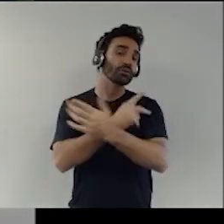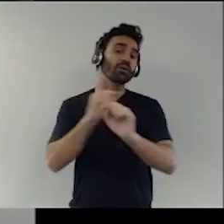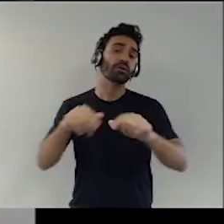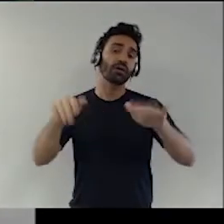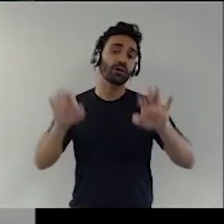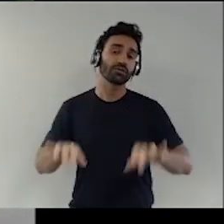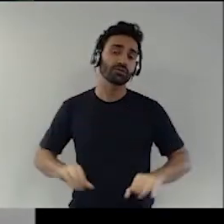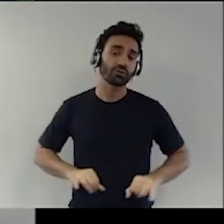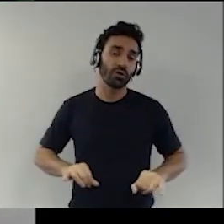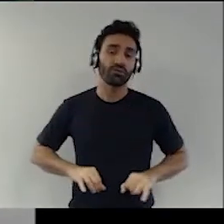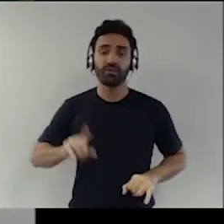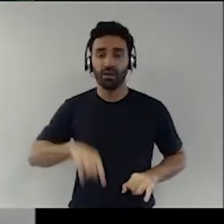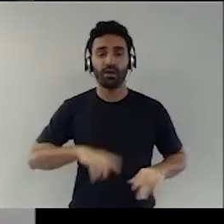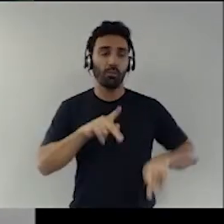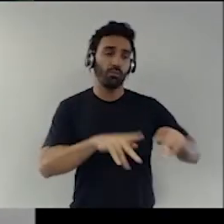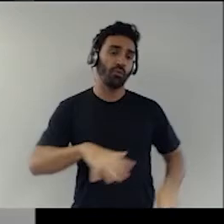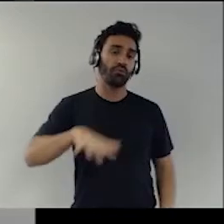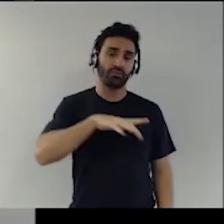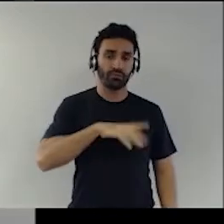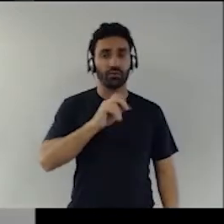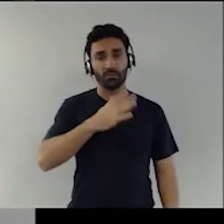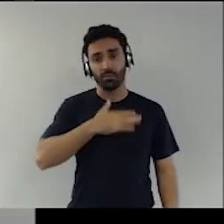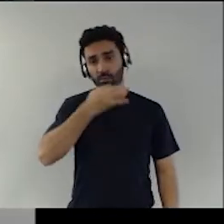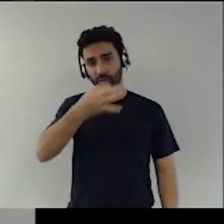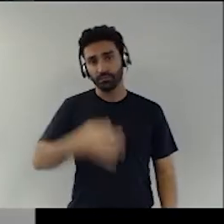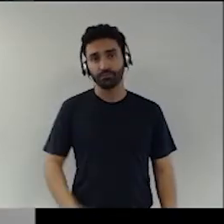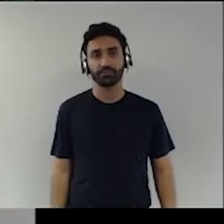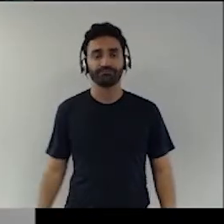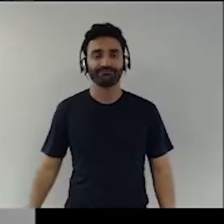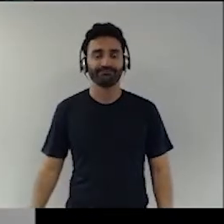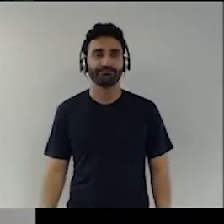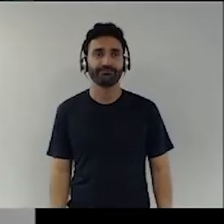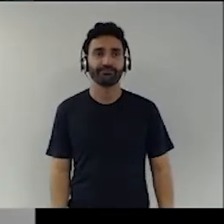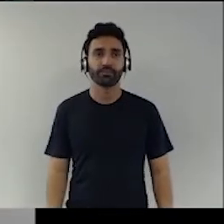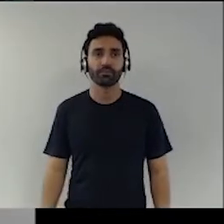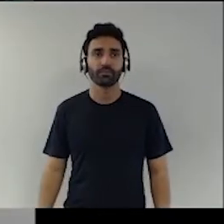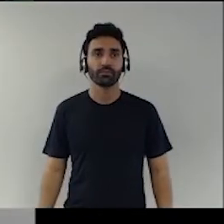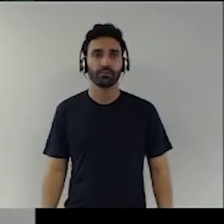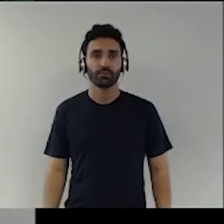sofre é o jurisdicionado. Essa é a minha opinião.